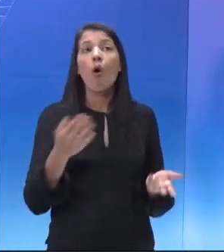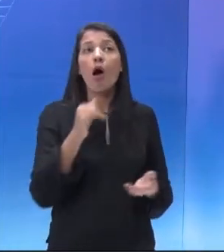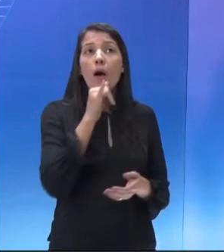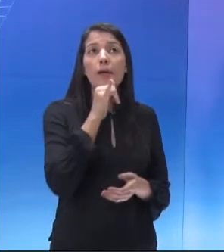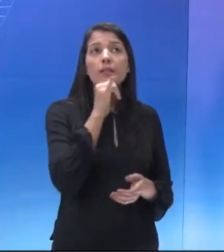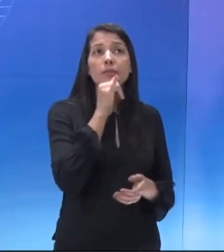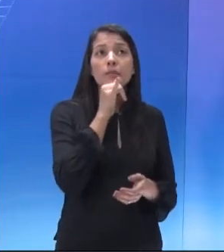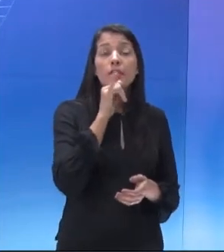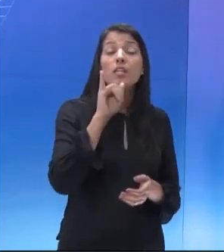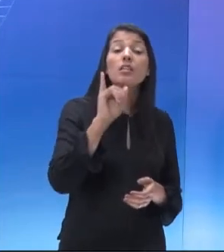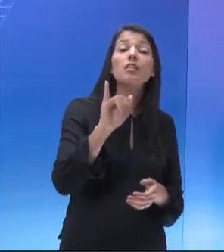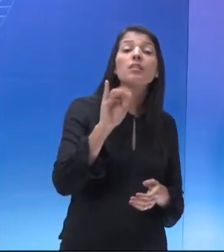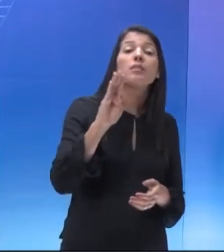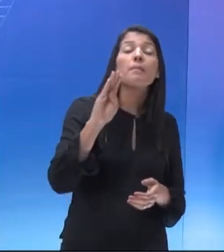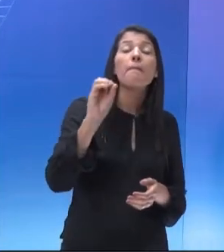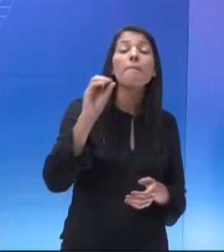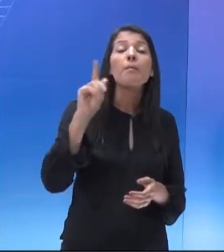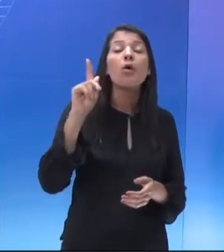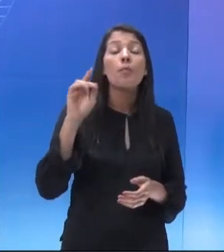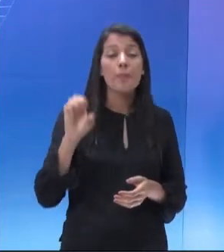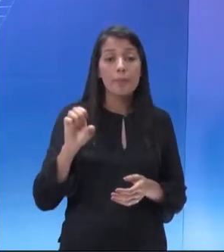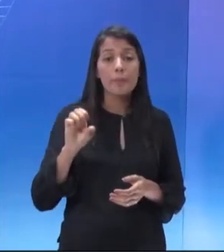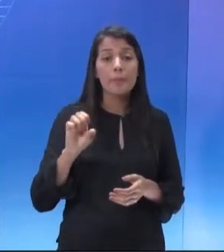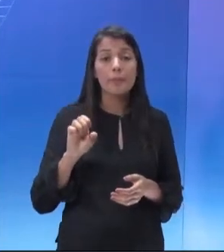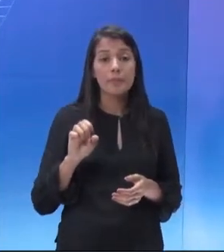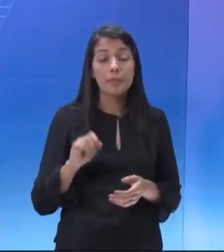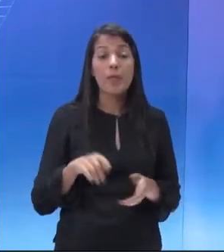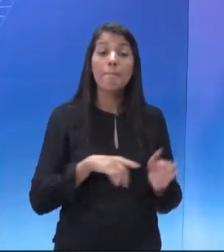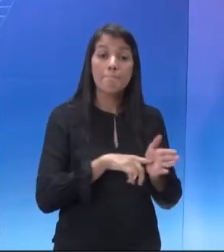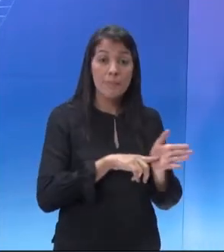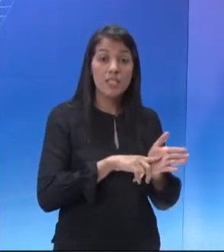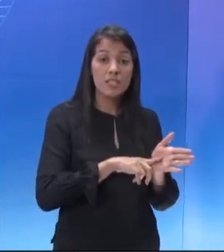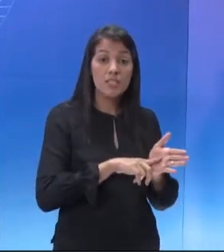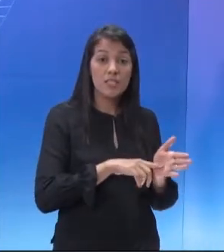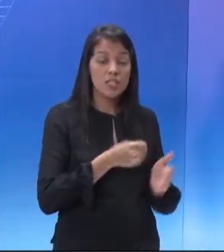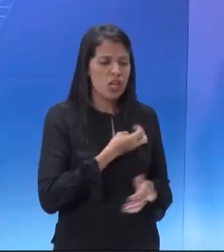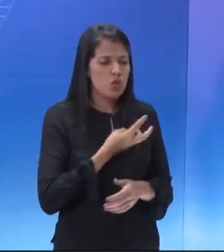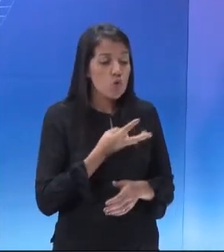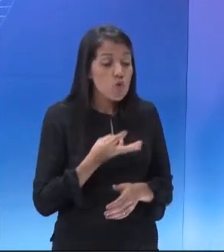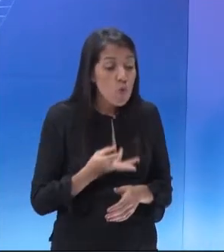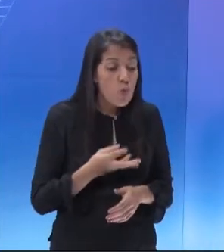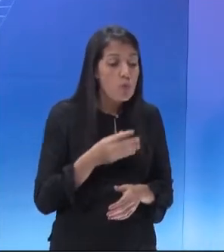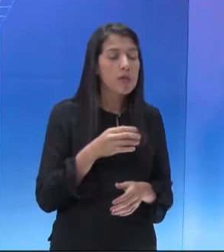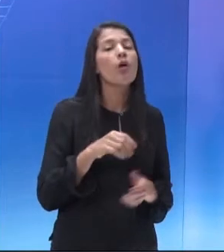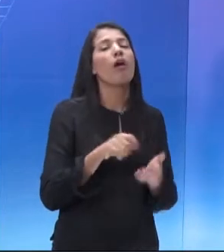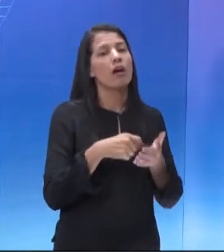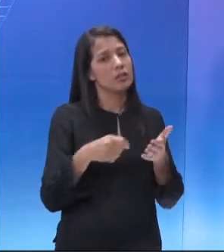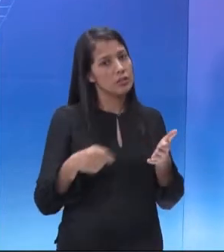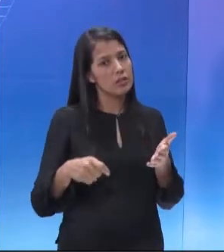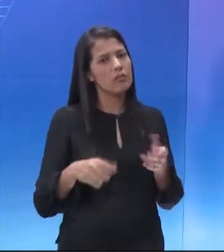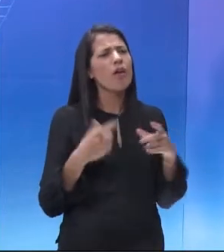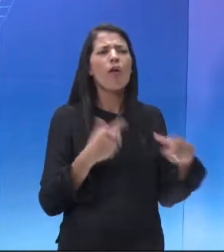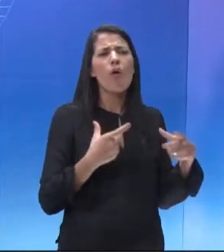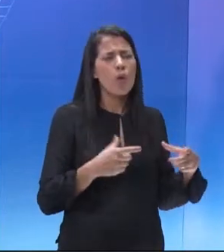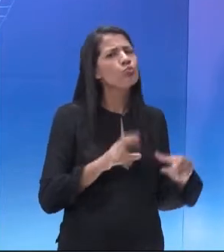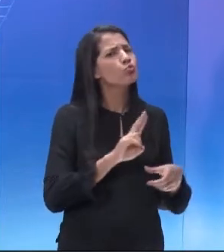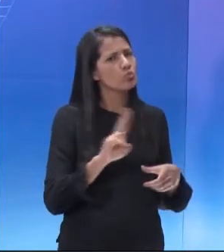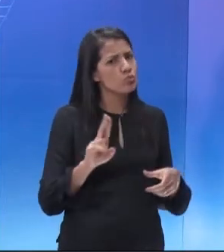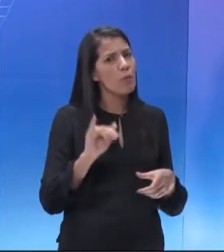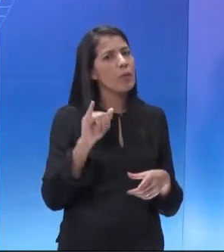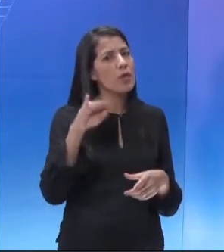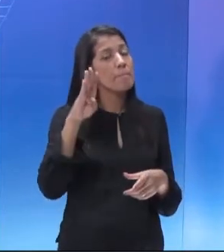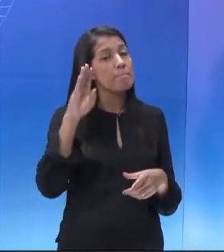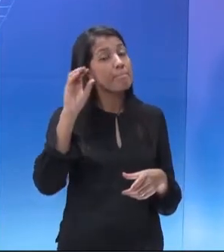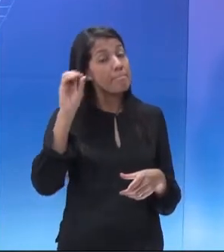pesquisa e fala quem é o IBOP. Quem é o IBOP? Instituto Brasileiro de Opinião e Pesquisa. Uma coisa importante aqui, cuidado